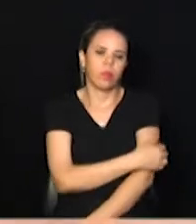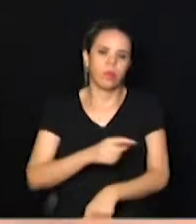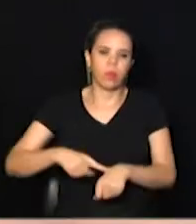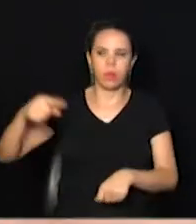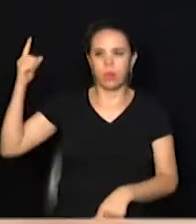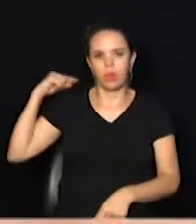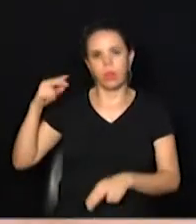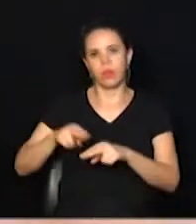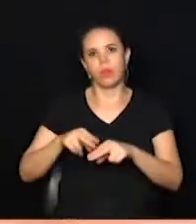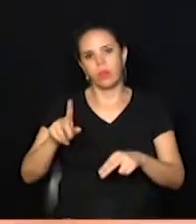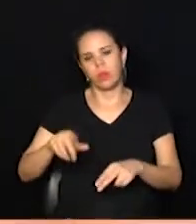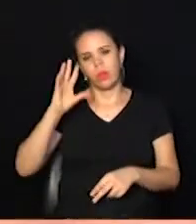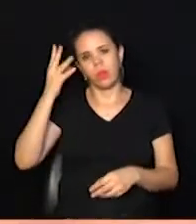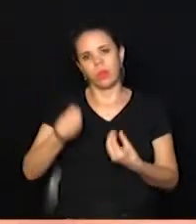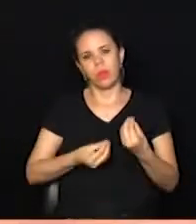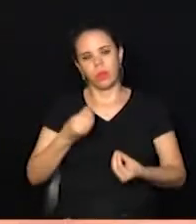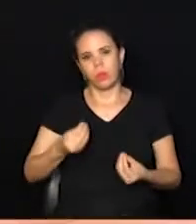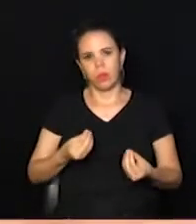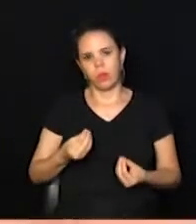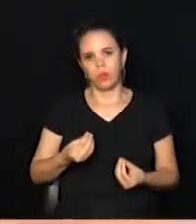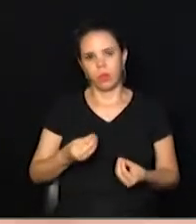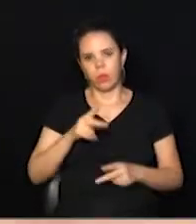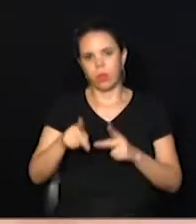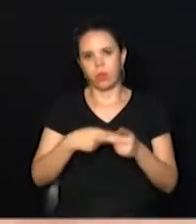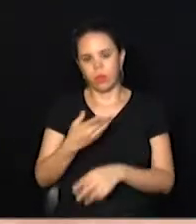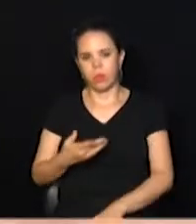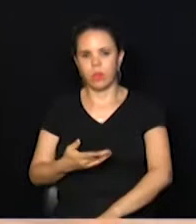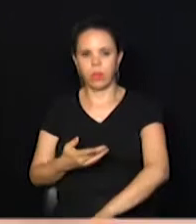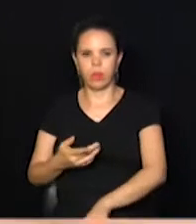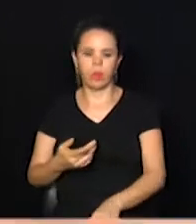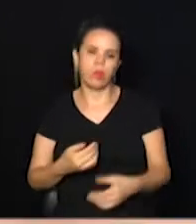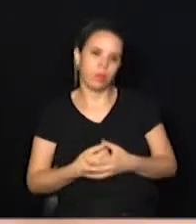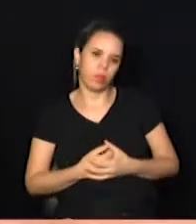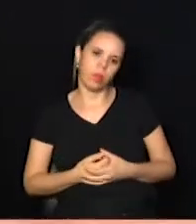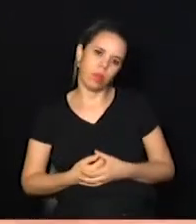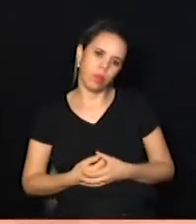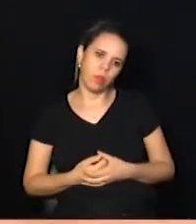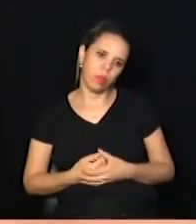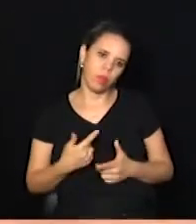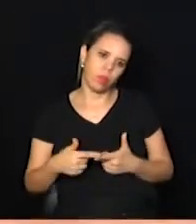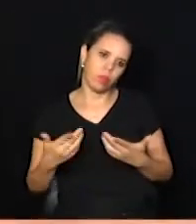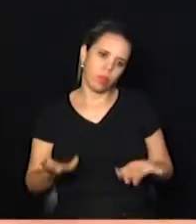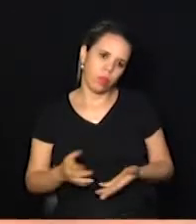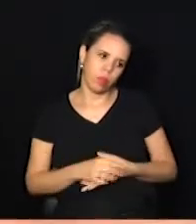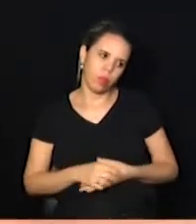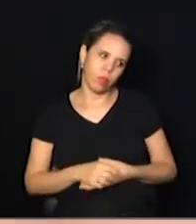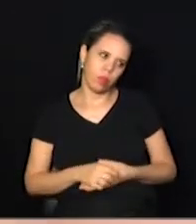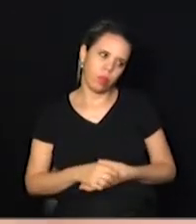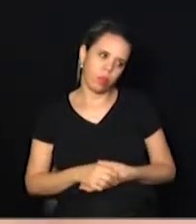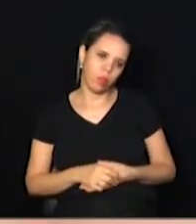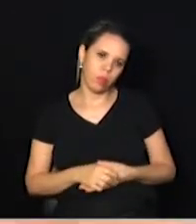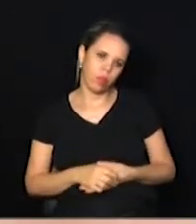era justamente entender como a população também poderia buscar esses casos. Então, Gilmar